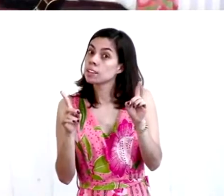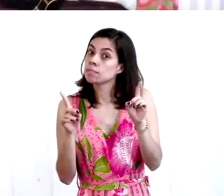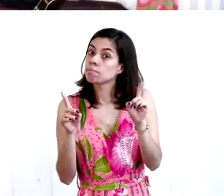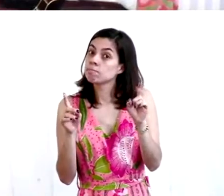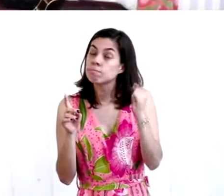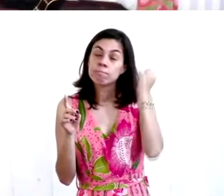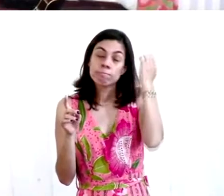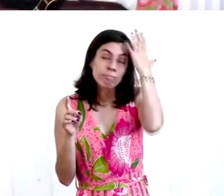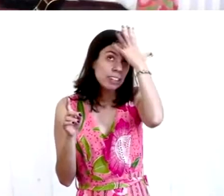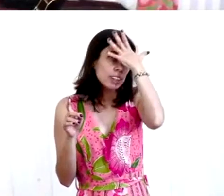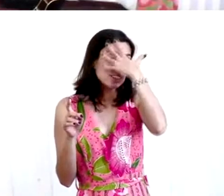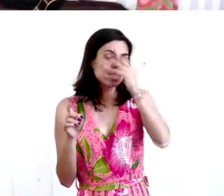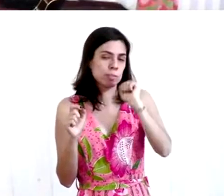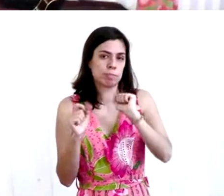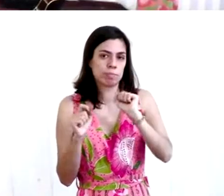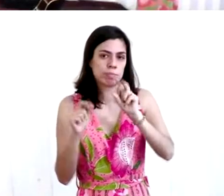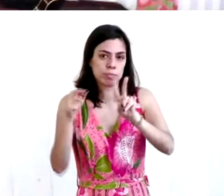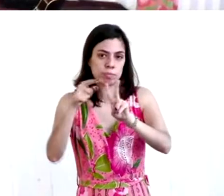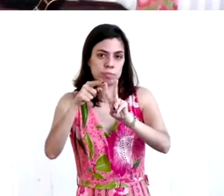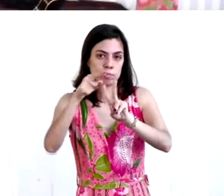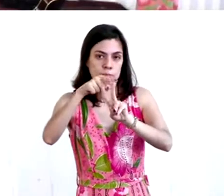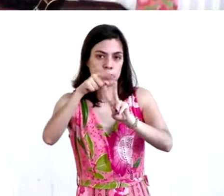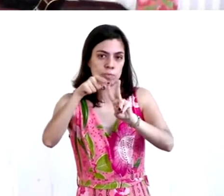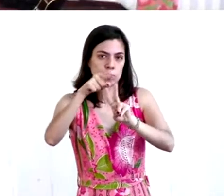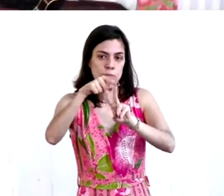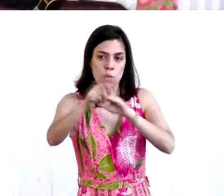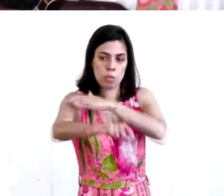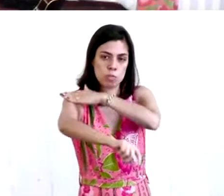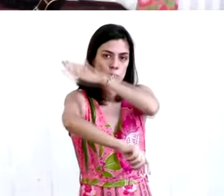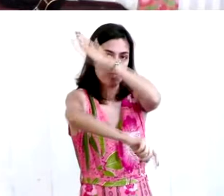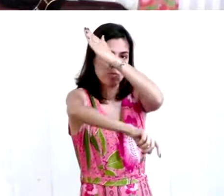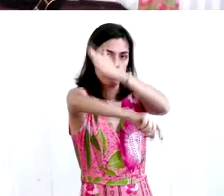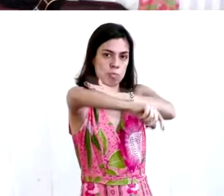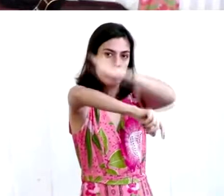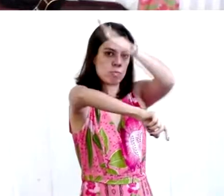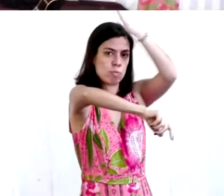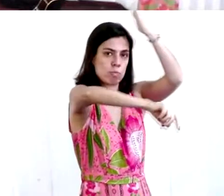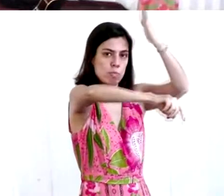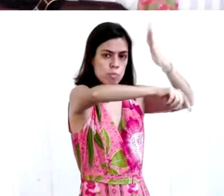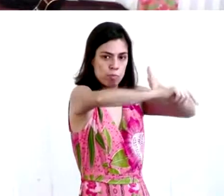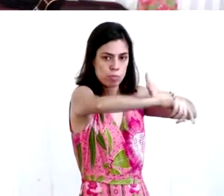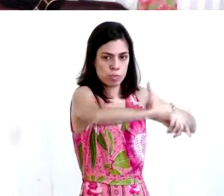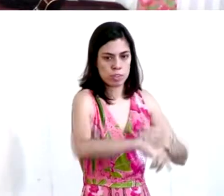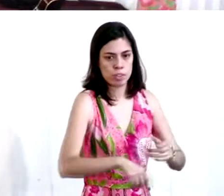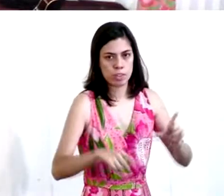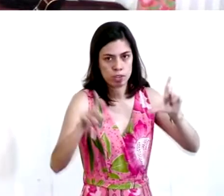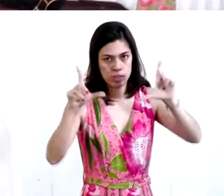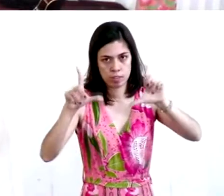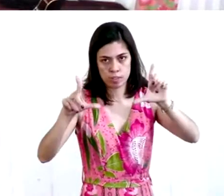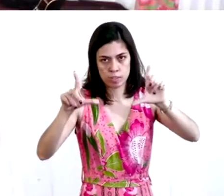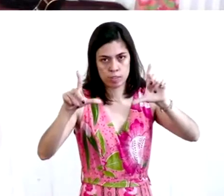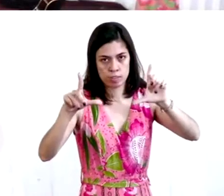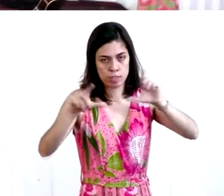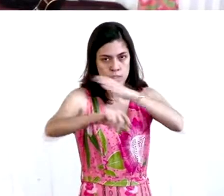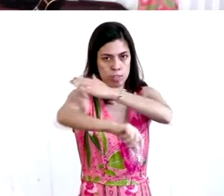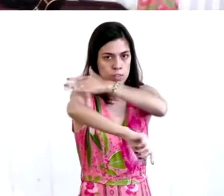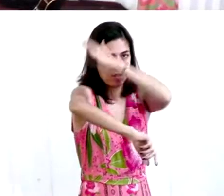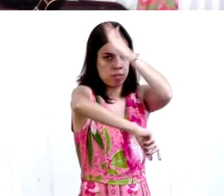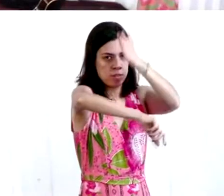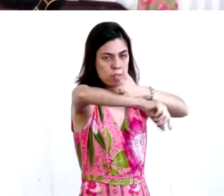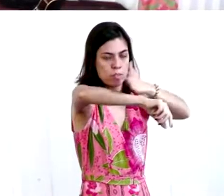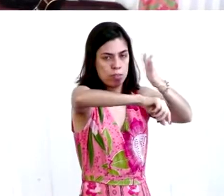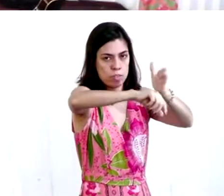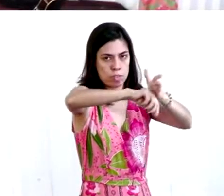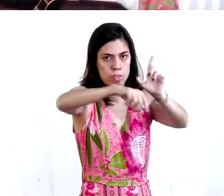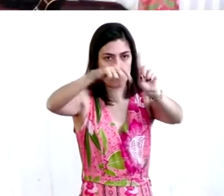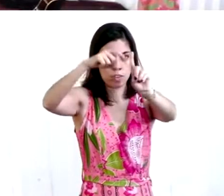em cada lado da folha, duas montanhas, e uma cruz ligando as duas